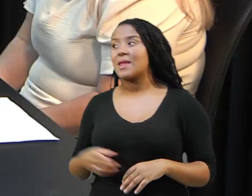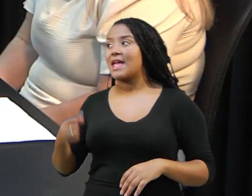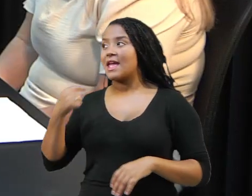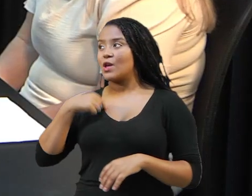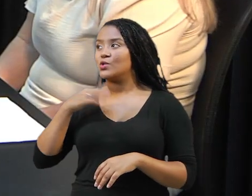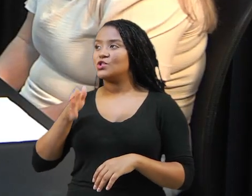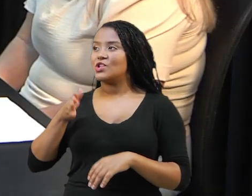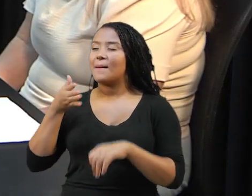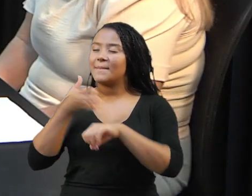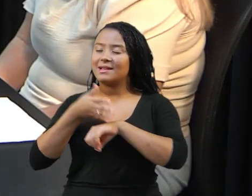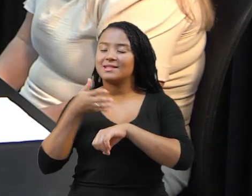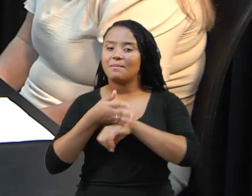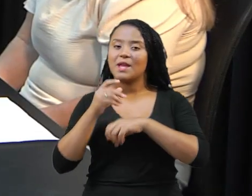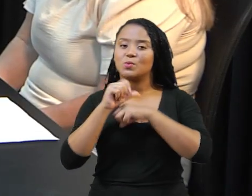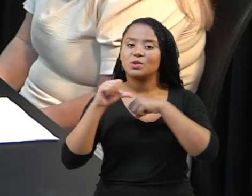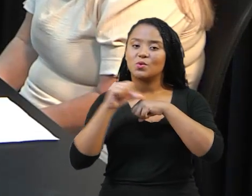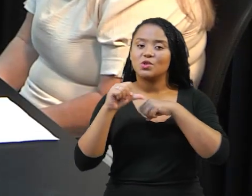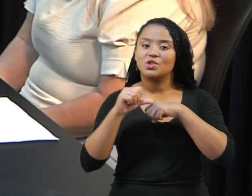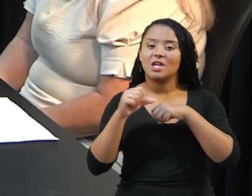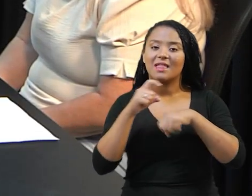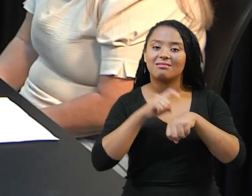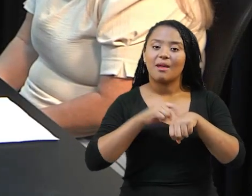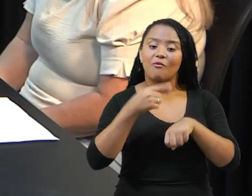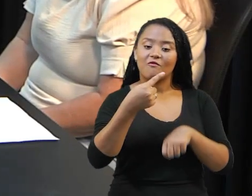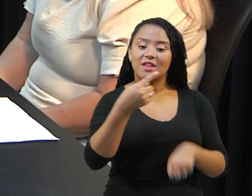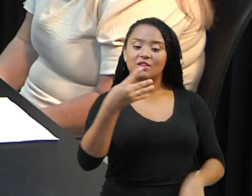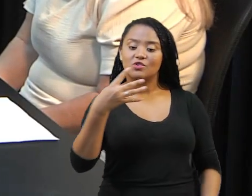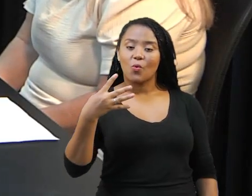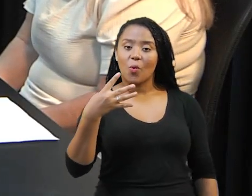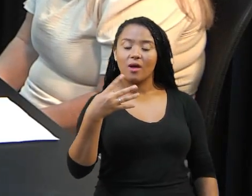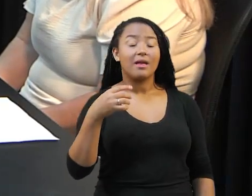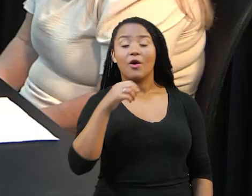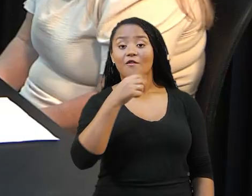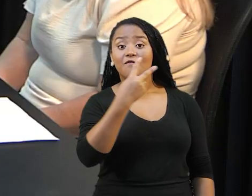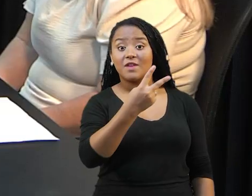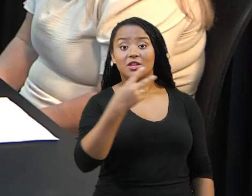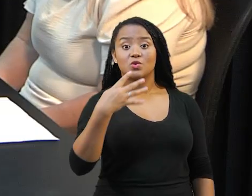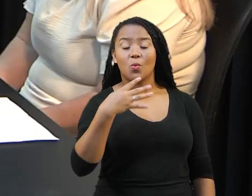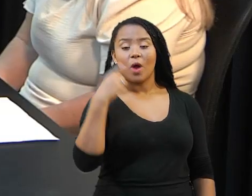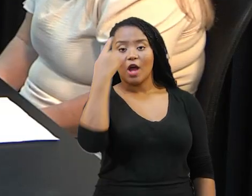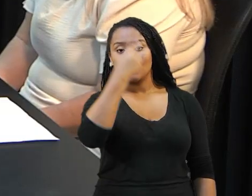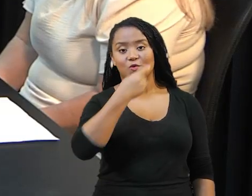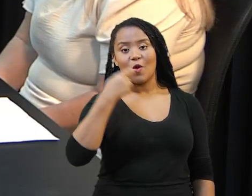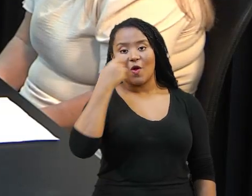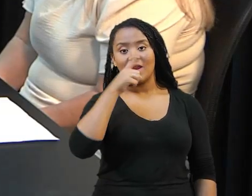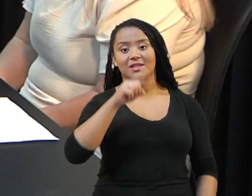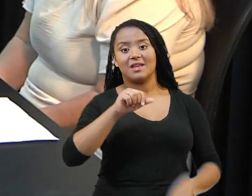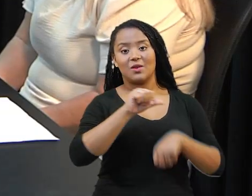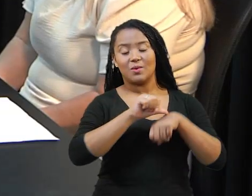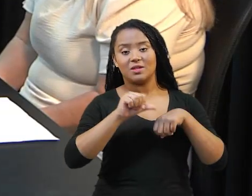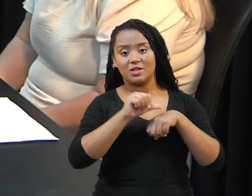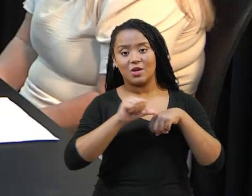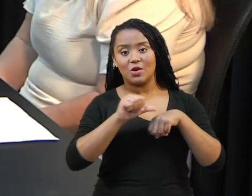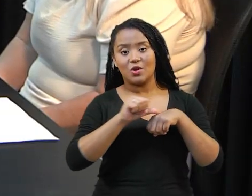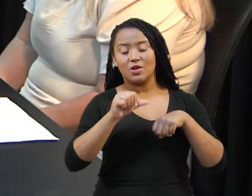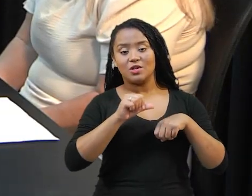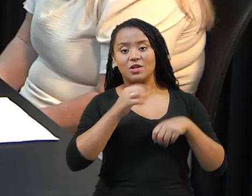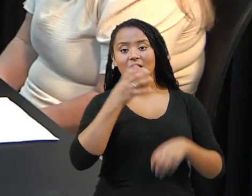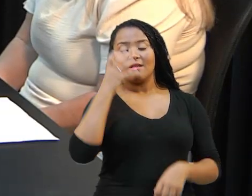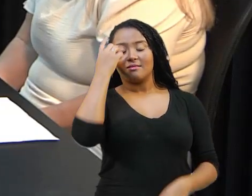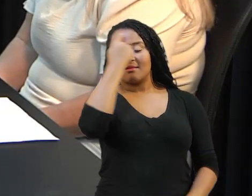24 horas, mas eu era residente, né? Lá no INCA ainda, no Instituto Nacional de Câncer no Rio de Janeiro, né? Então era uma cirurgia